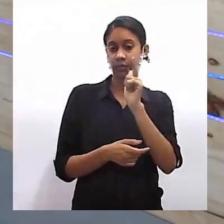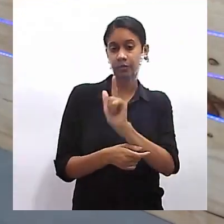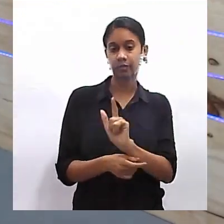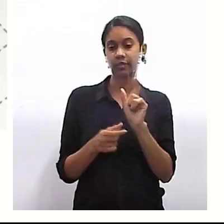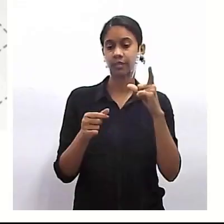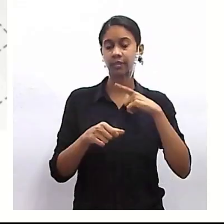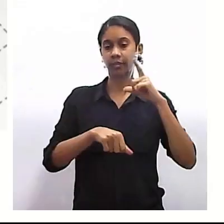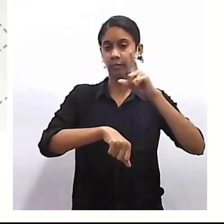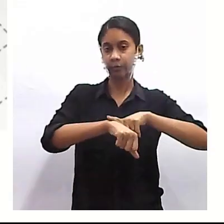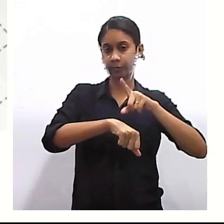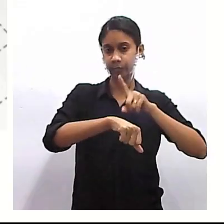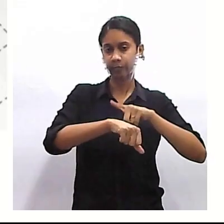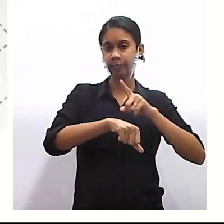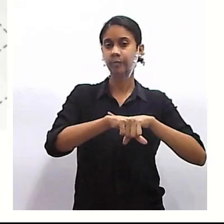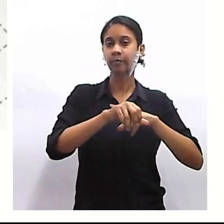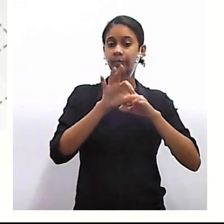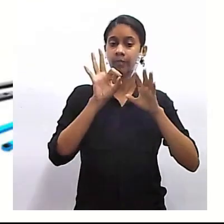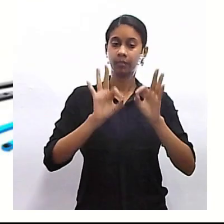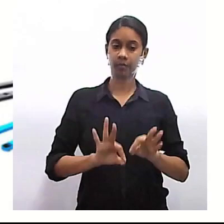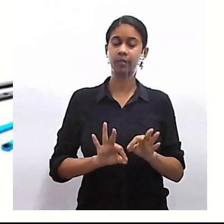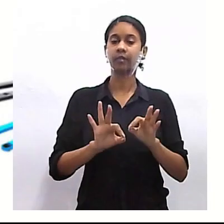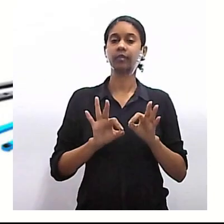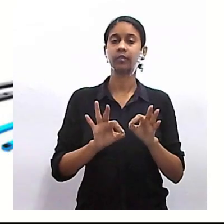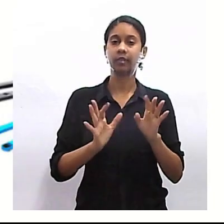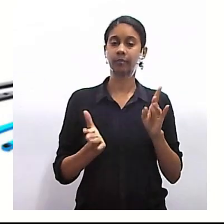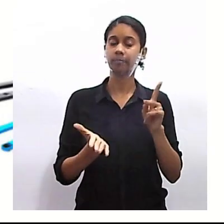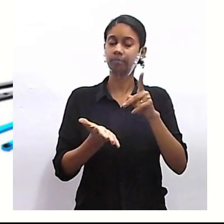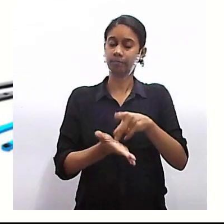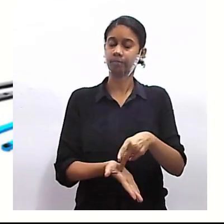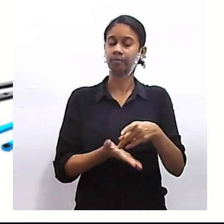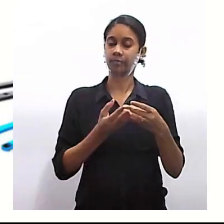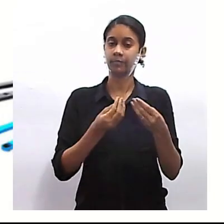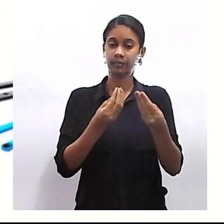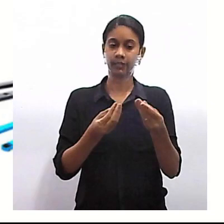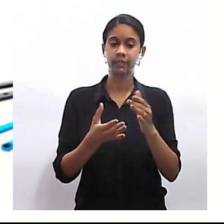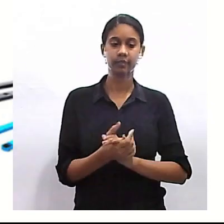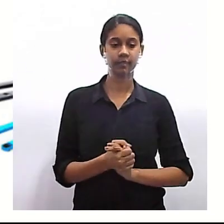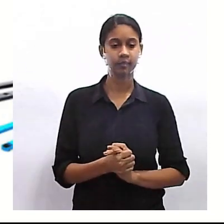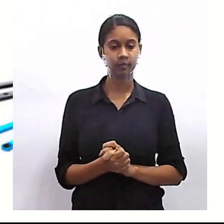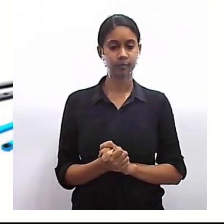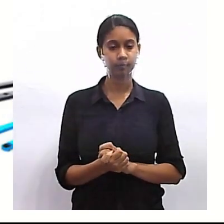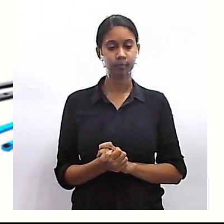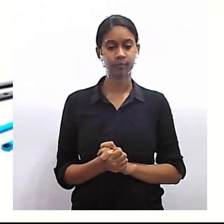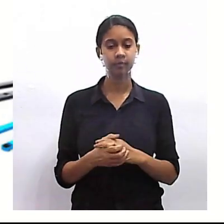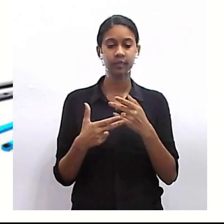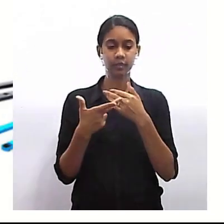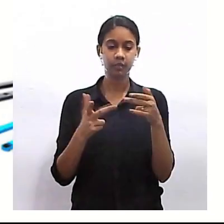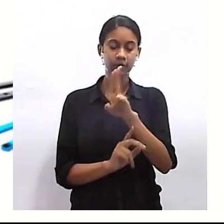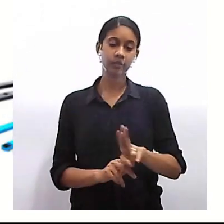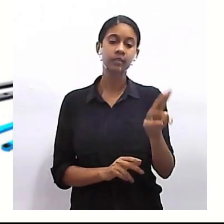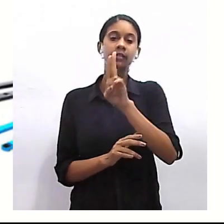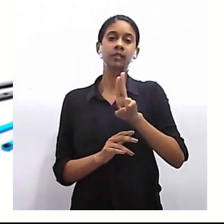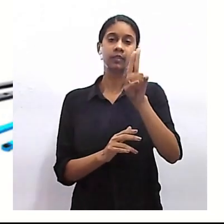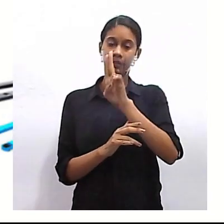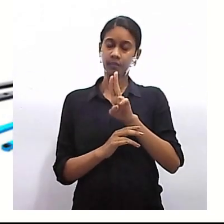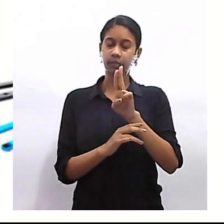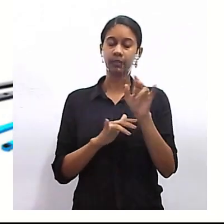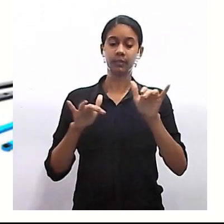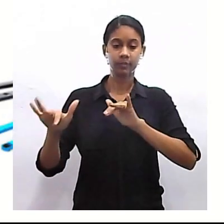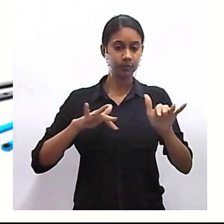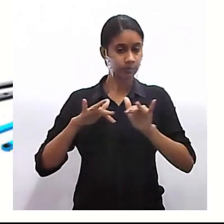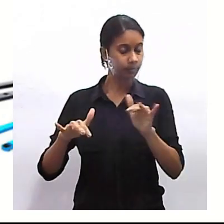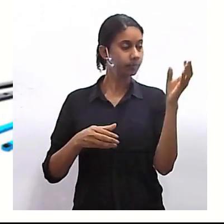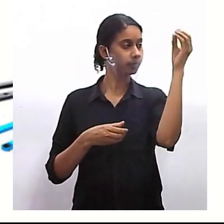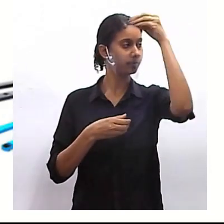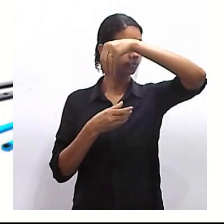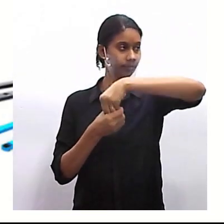um tempo, né, real da sua entrega, né? Equipamento de movimentação. Dentro de um centro de distribuição,